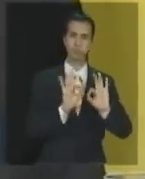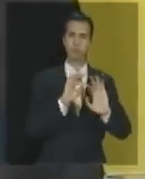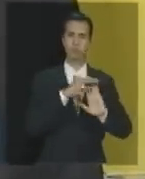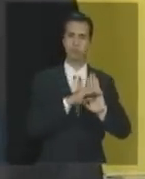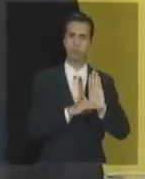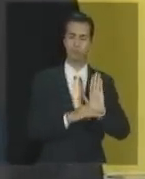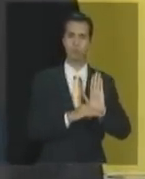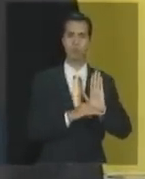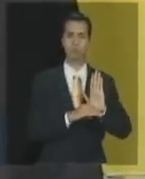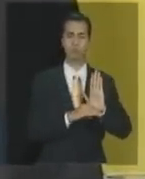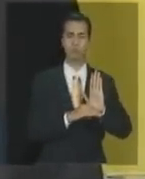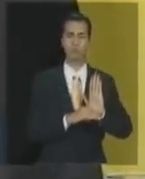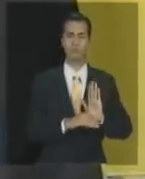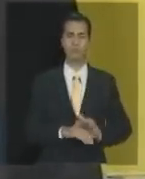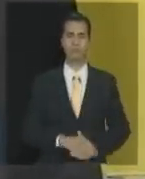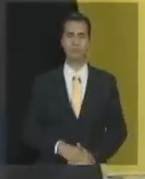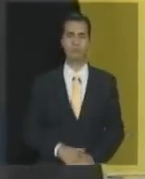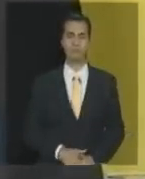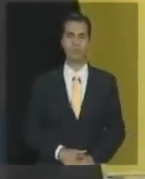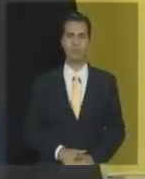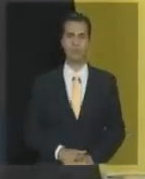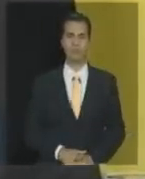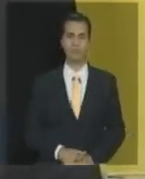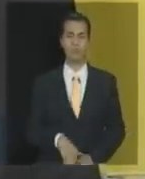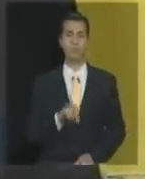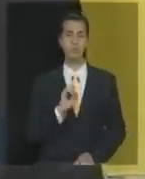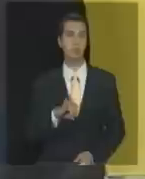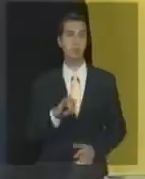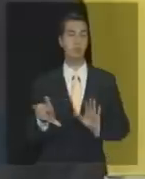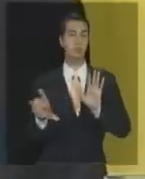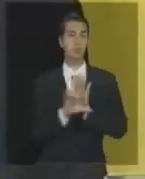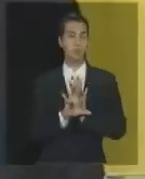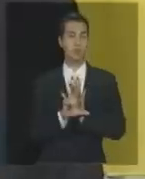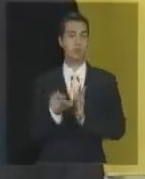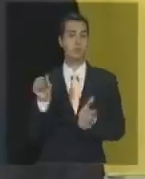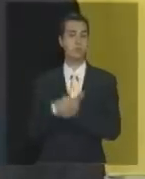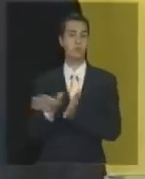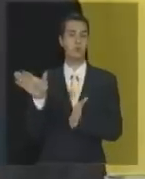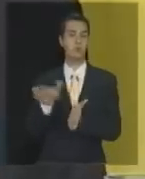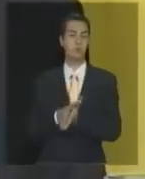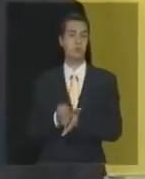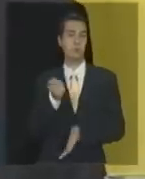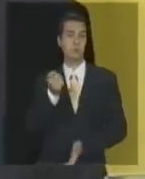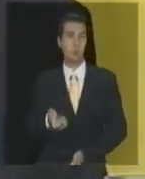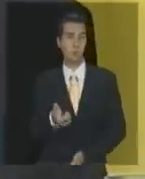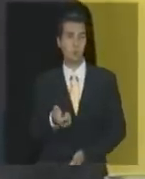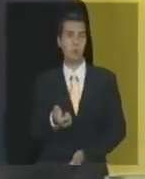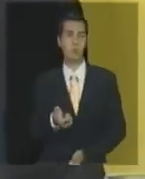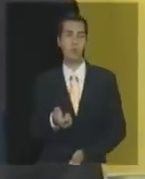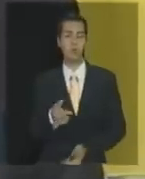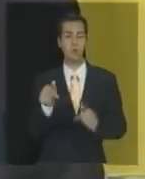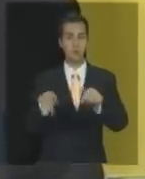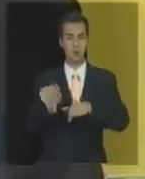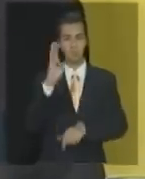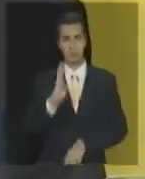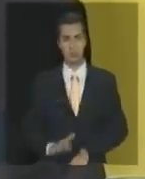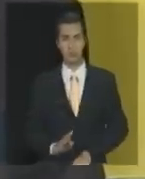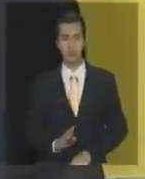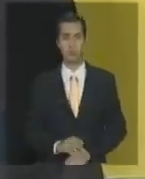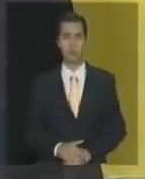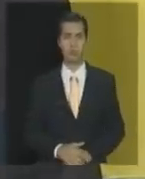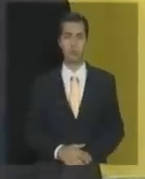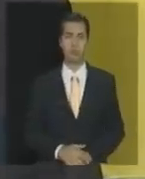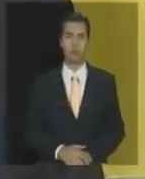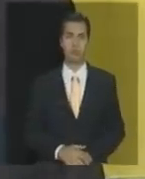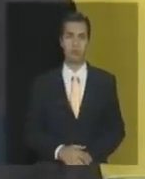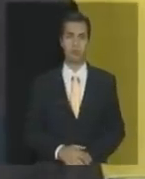baixa efetividade das medidas de punição pela via judicial que nós temos no Brasil, ainda